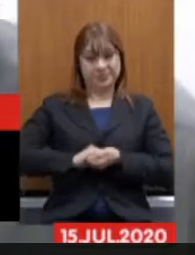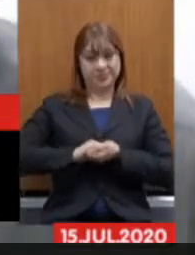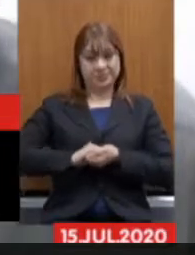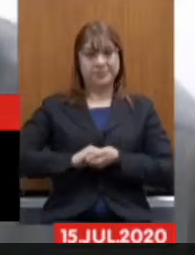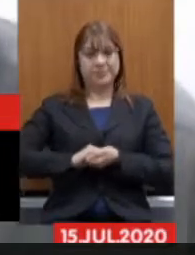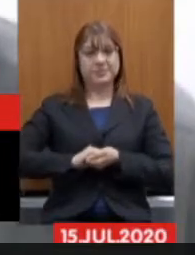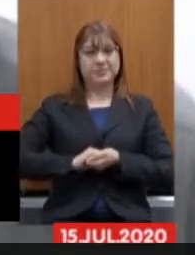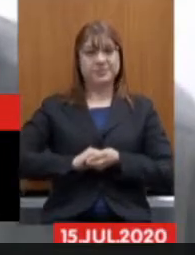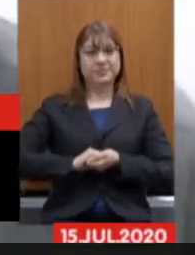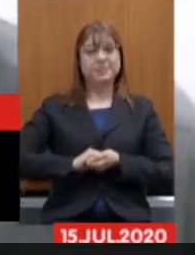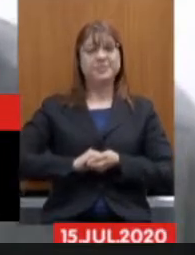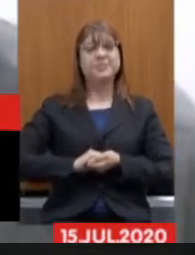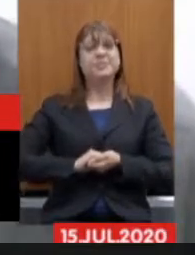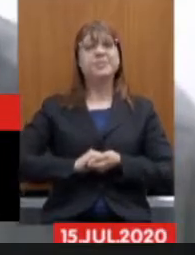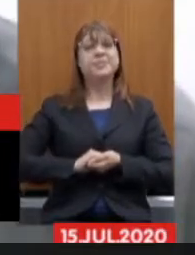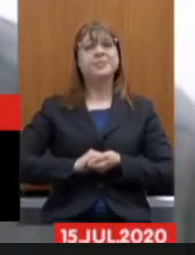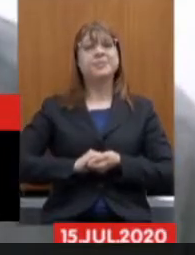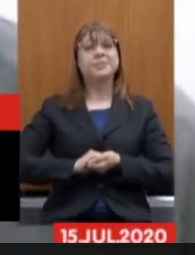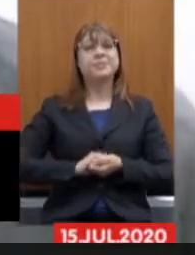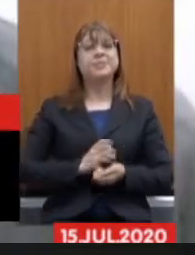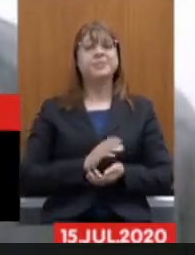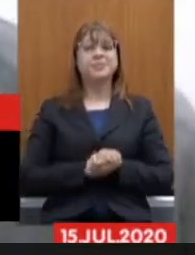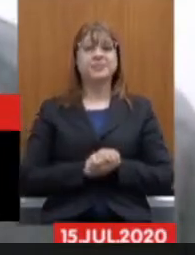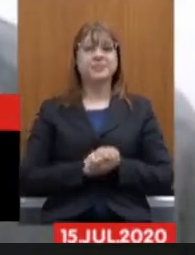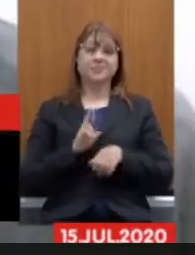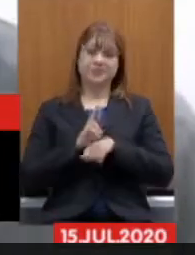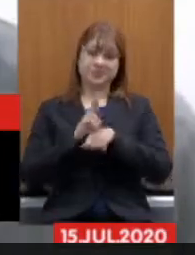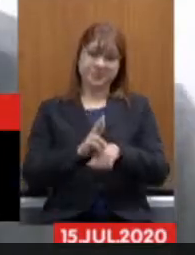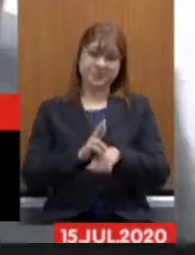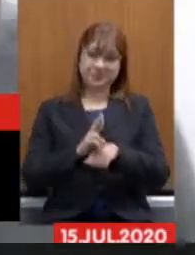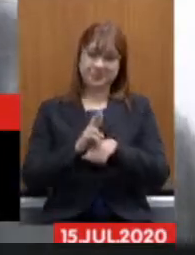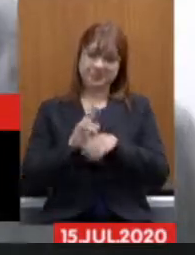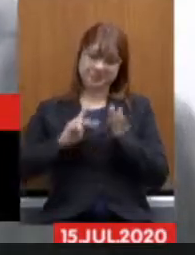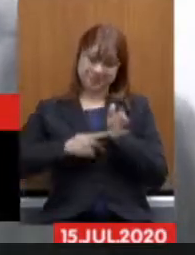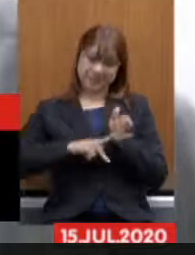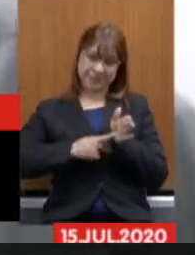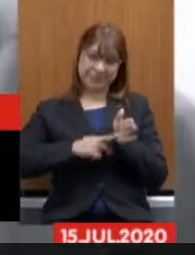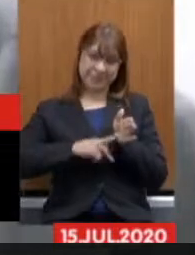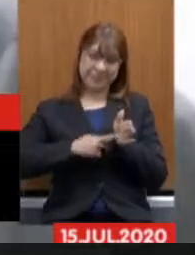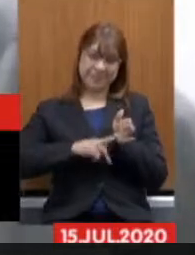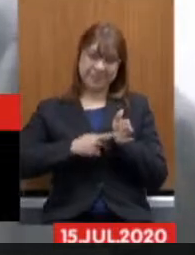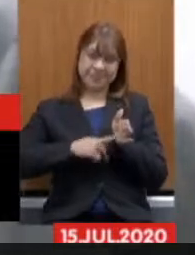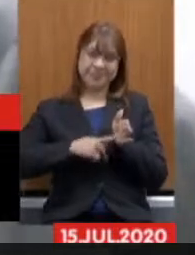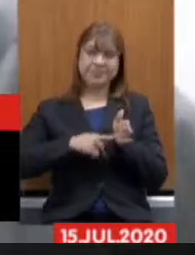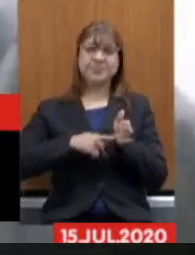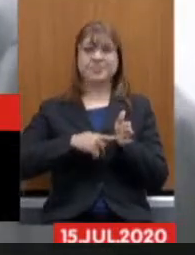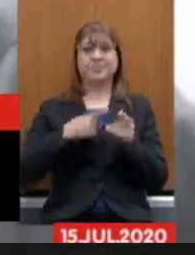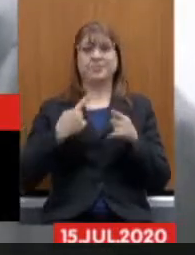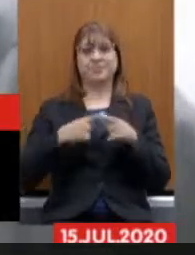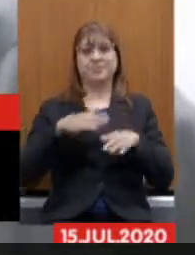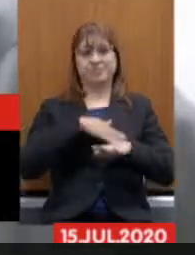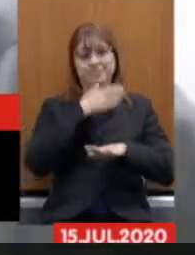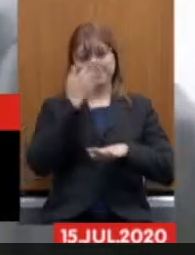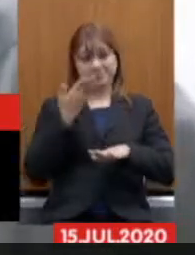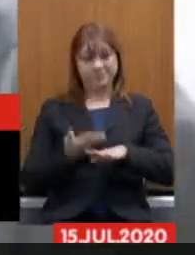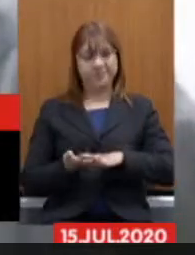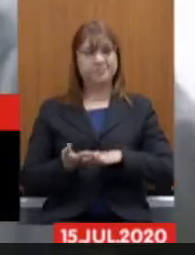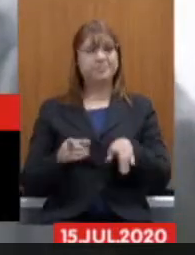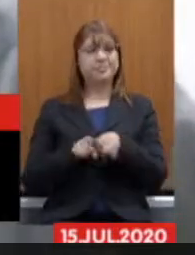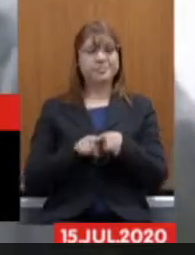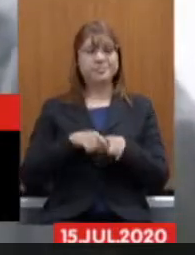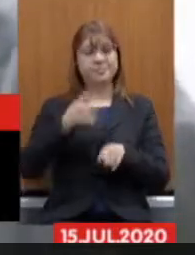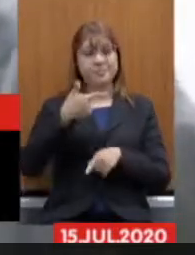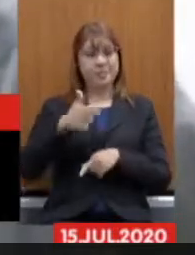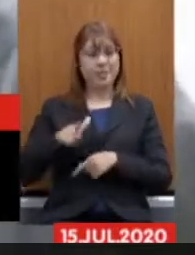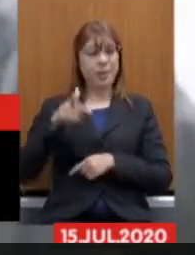oradores representantes dos sindicatos chegaram presente na dia todo hoje se informar que